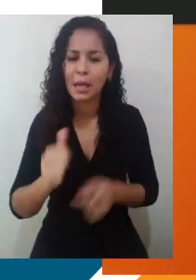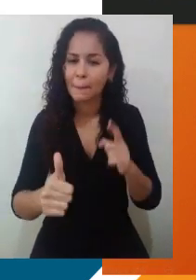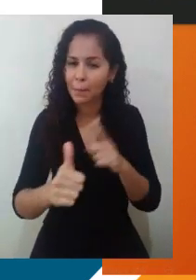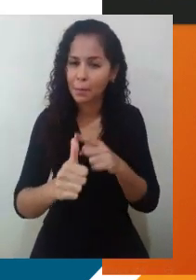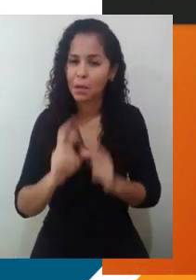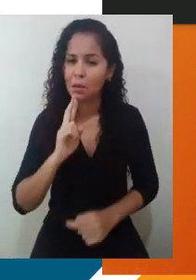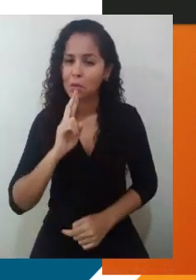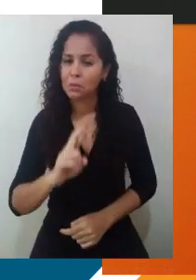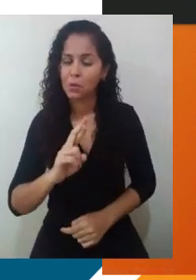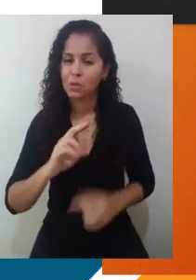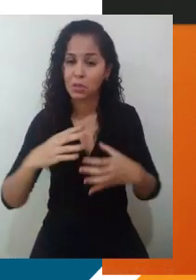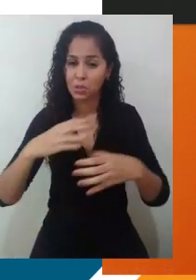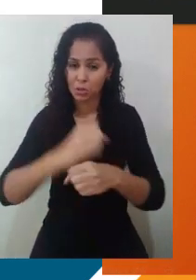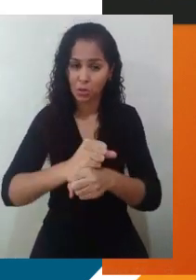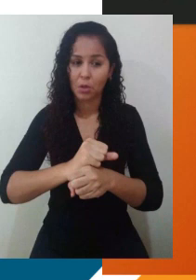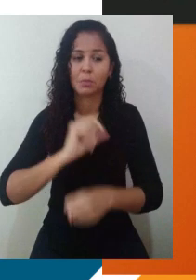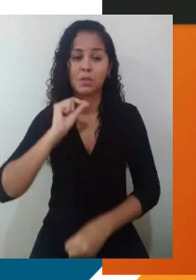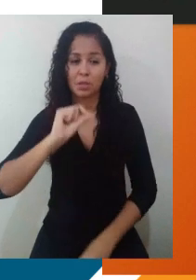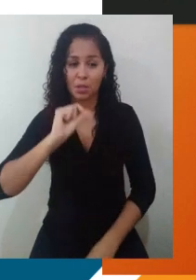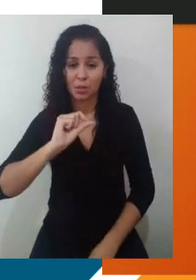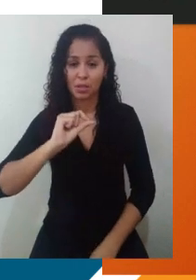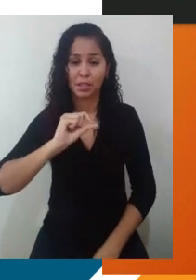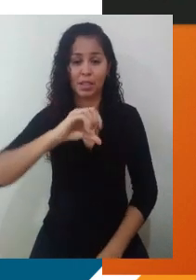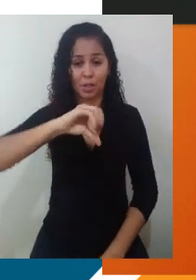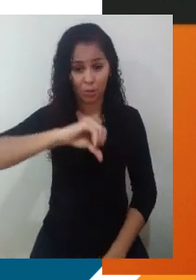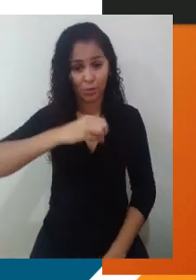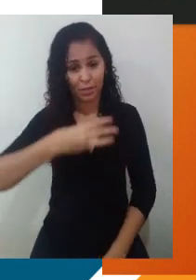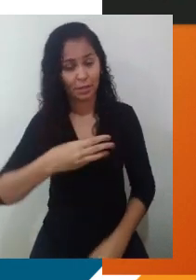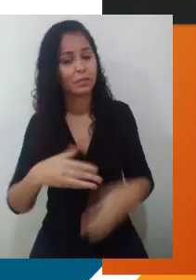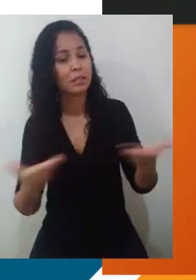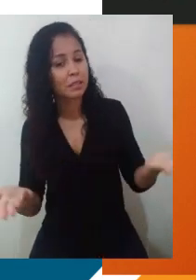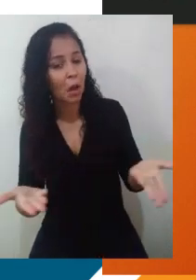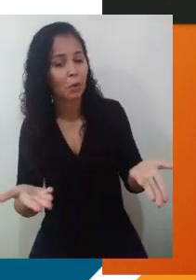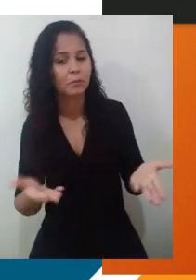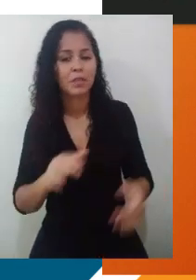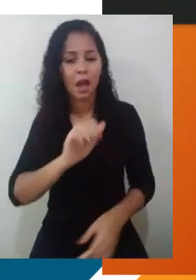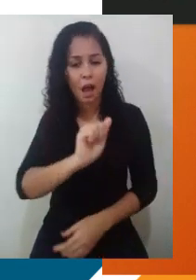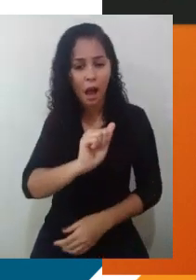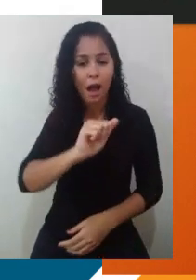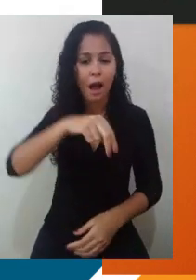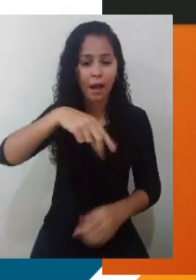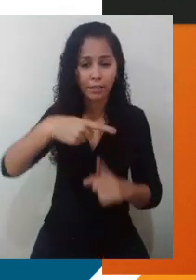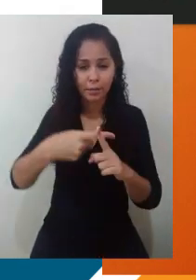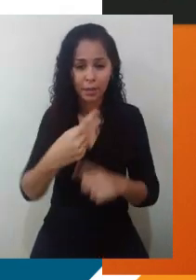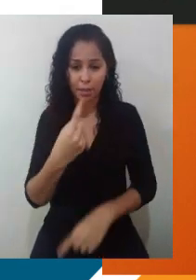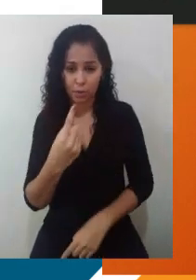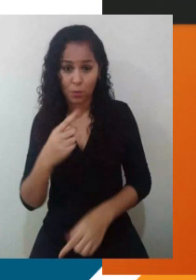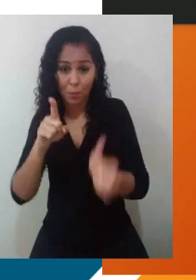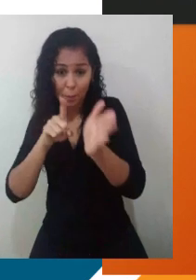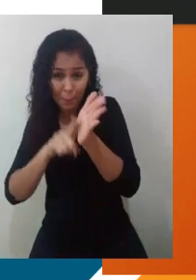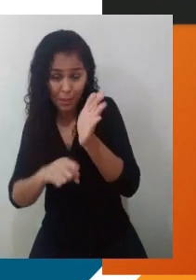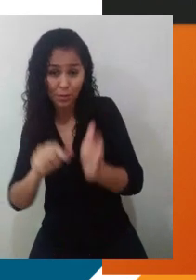é que o resultado da soma é 93. E a segunda é que esse resultado corresponde a AN mais 1